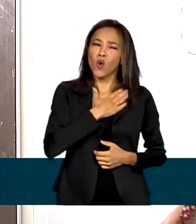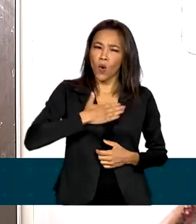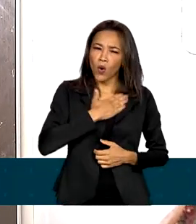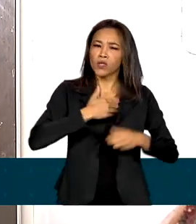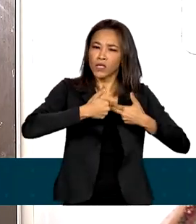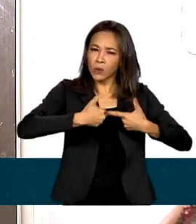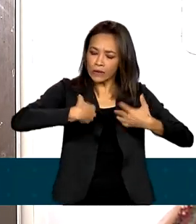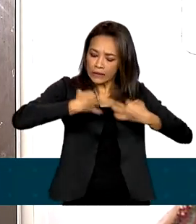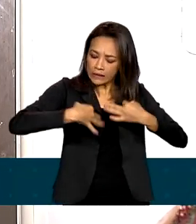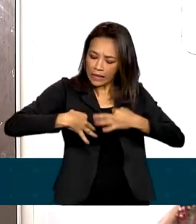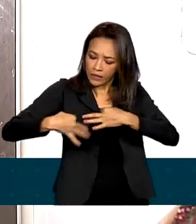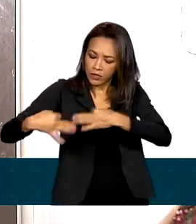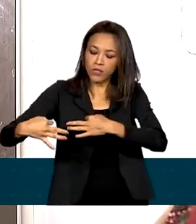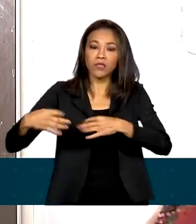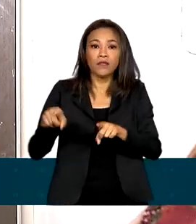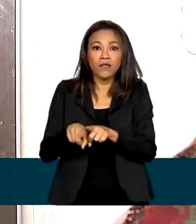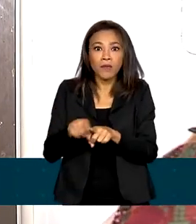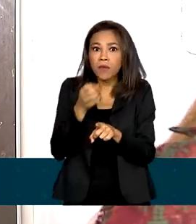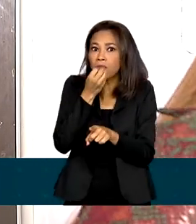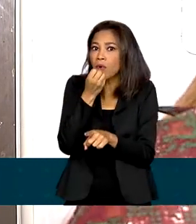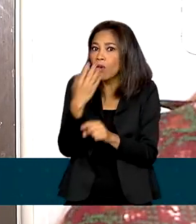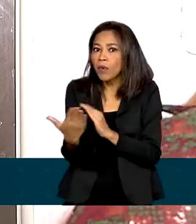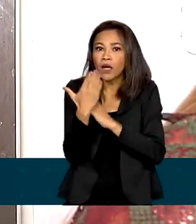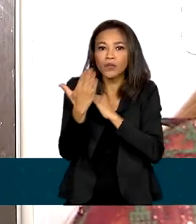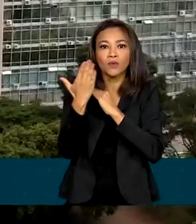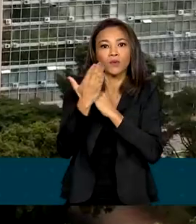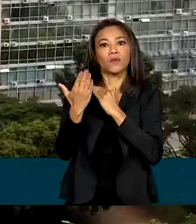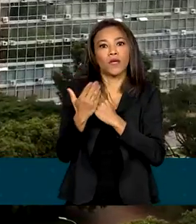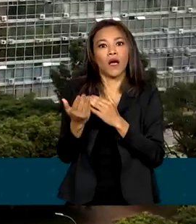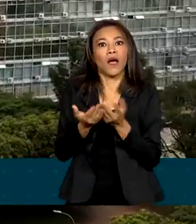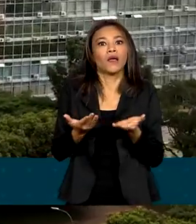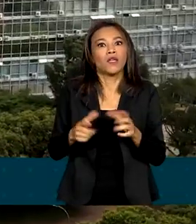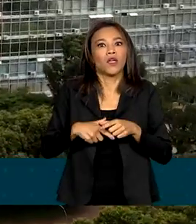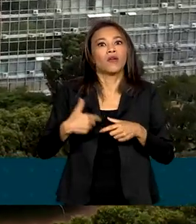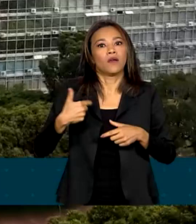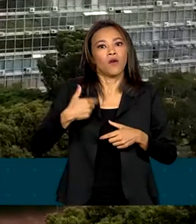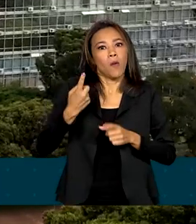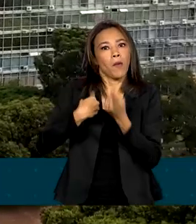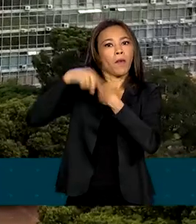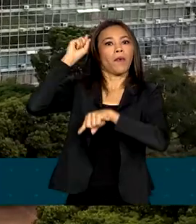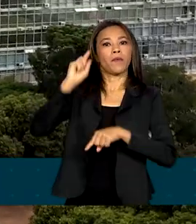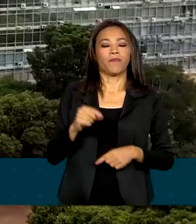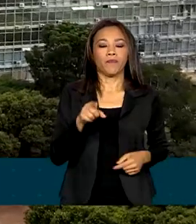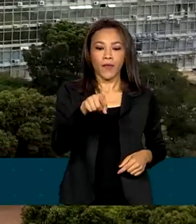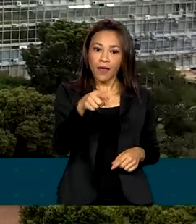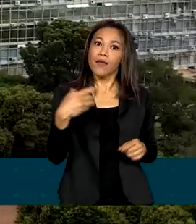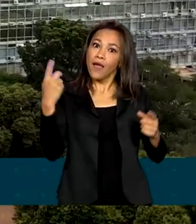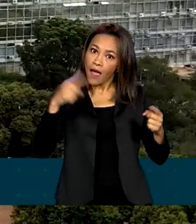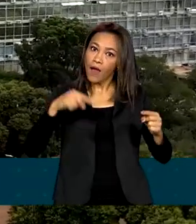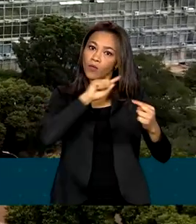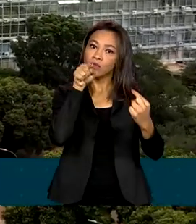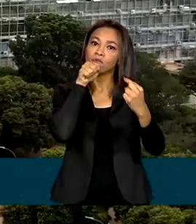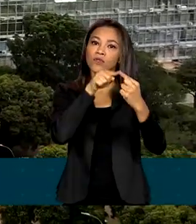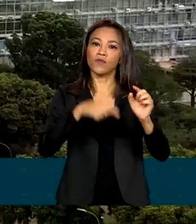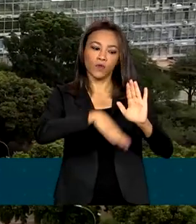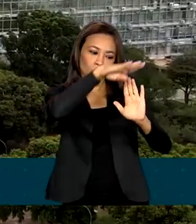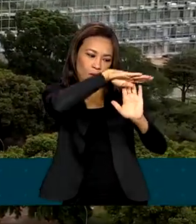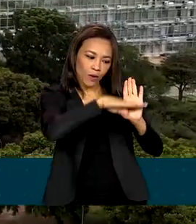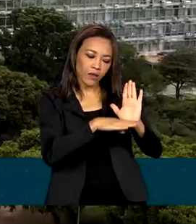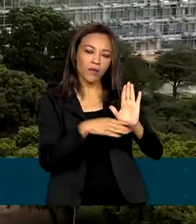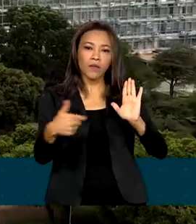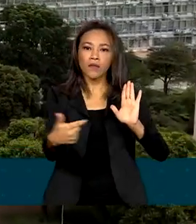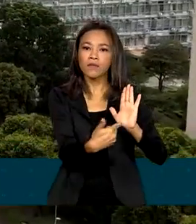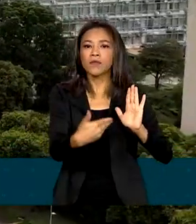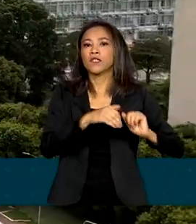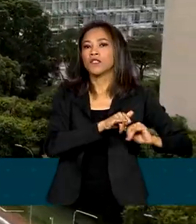e também pelas vantagens que tem para poder crescer, né, no mercado. E essa é a ideia do programa Mulher Cidadã, lançado